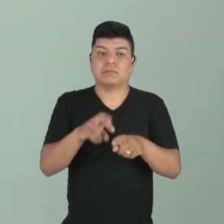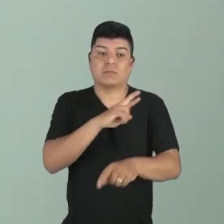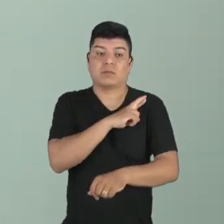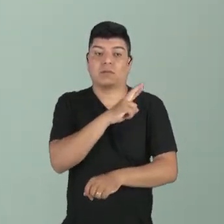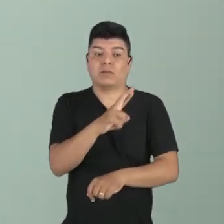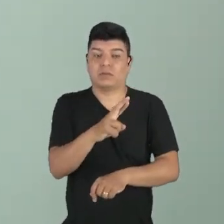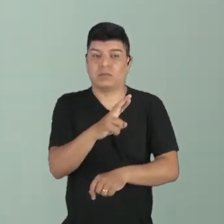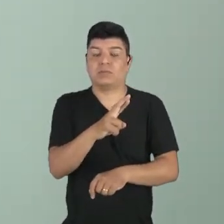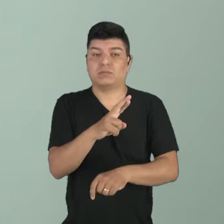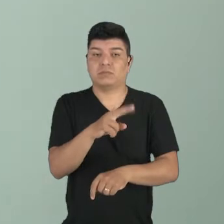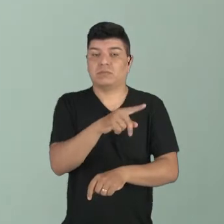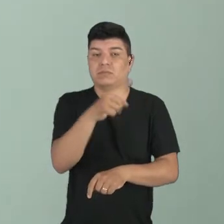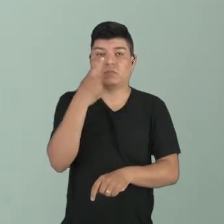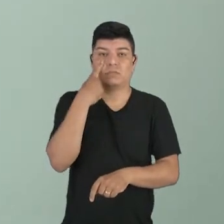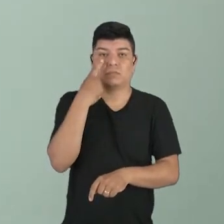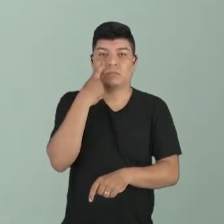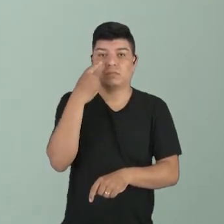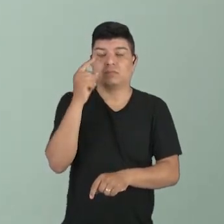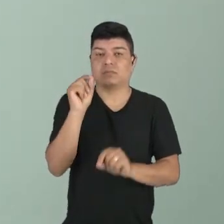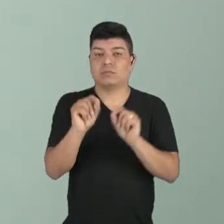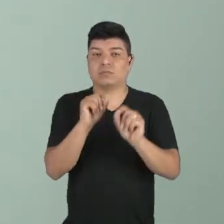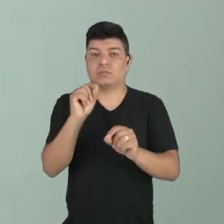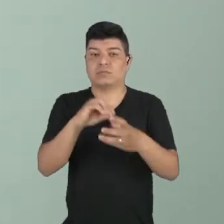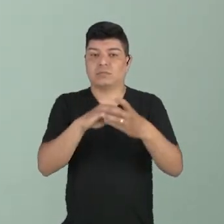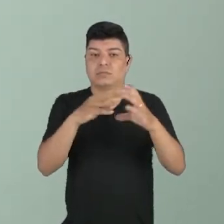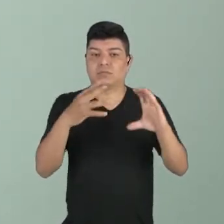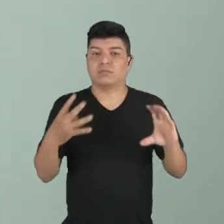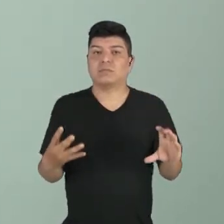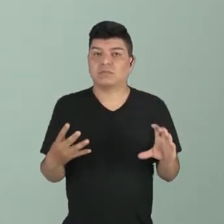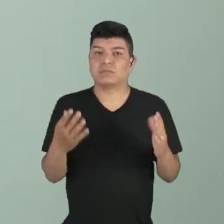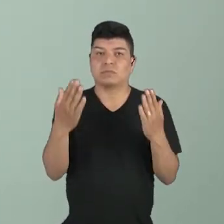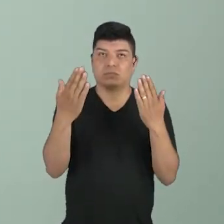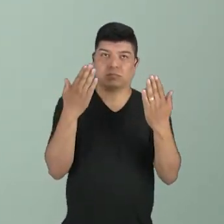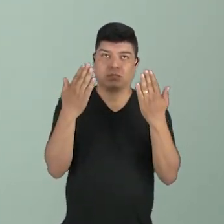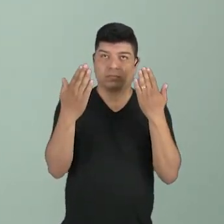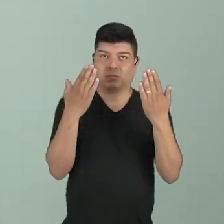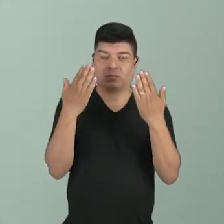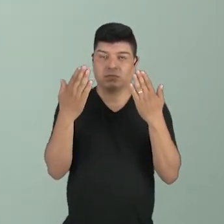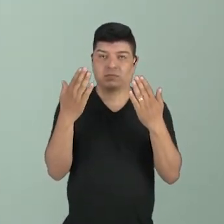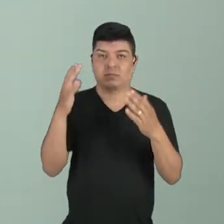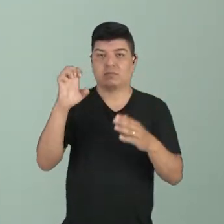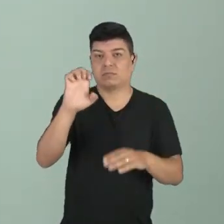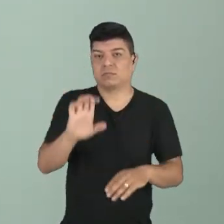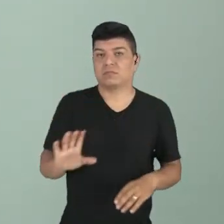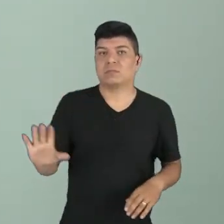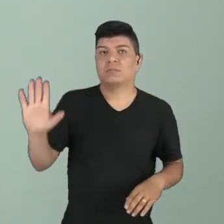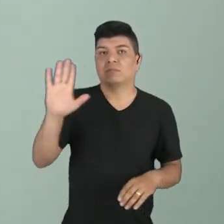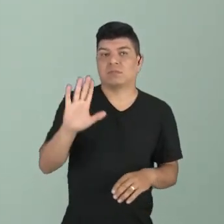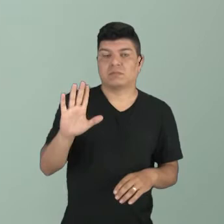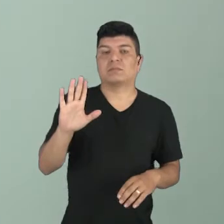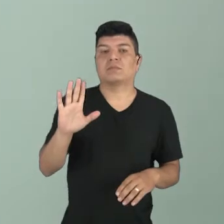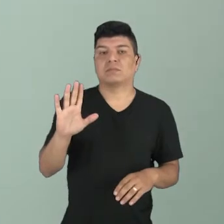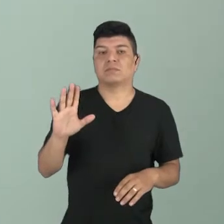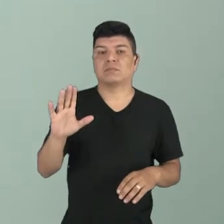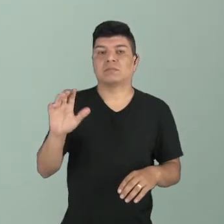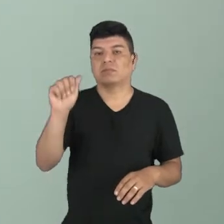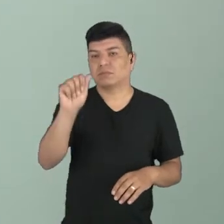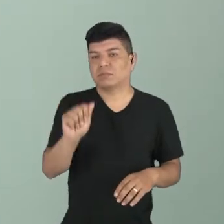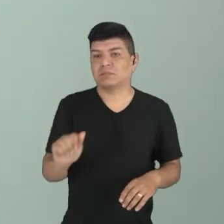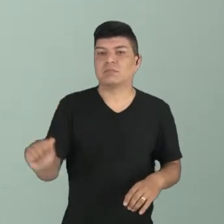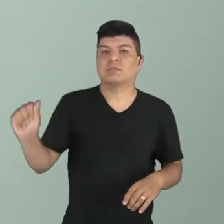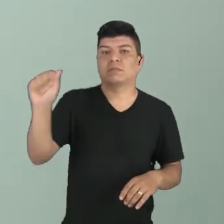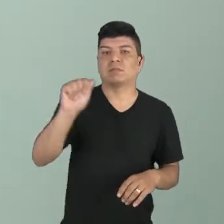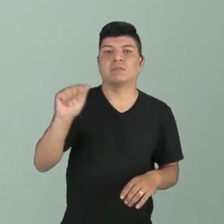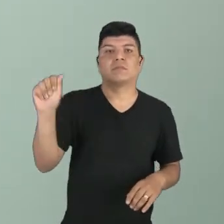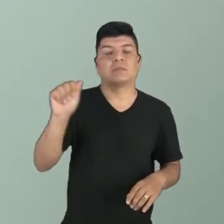religiosidade para você observar um pouco dessas características comparando a Europa à Ásia EA